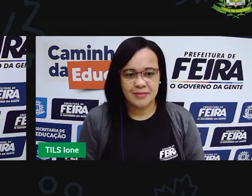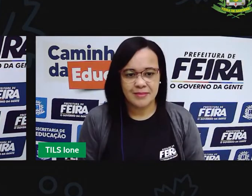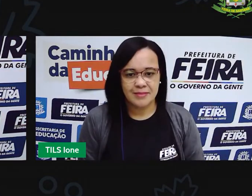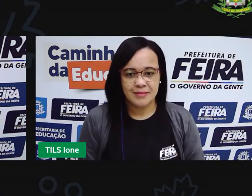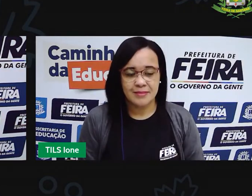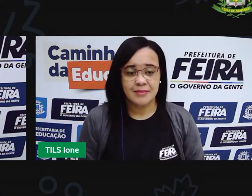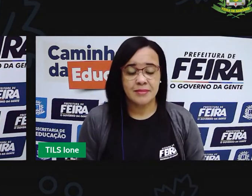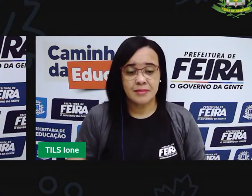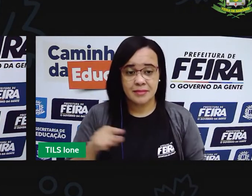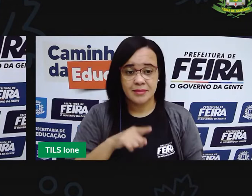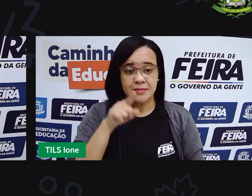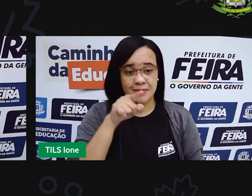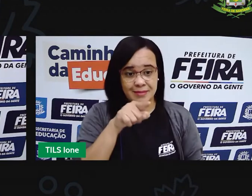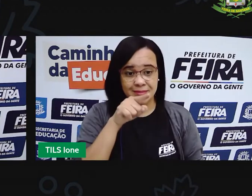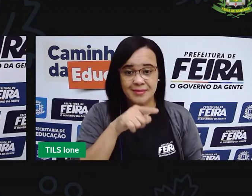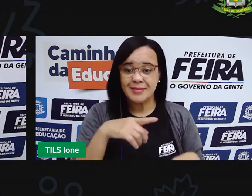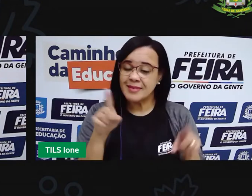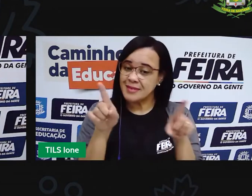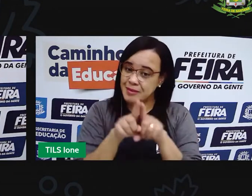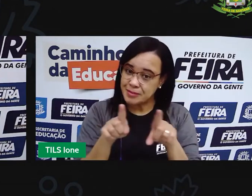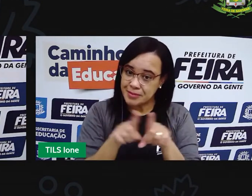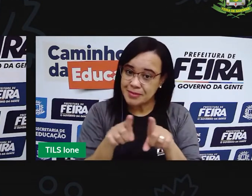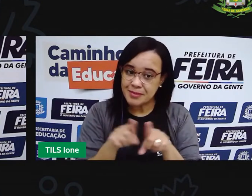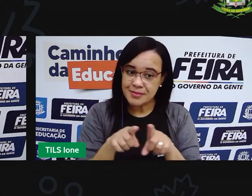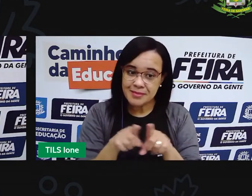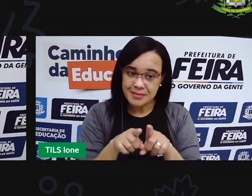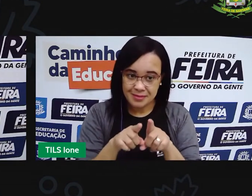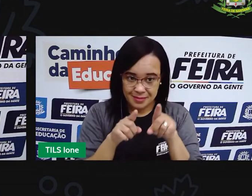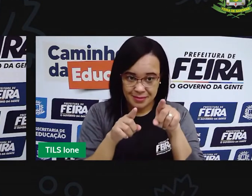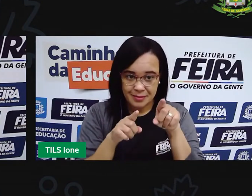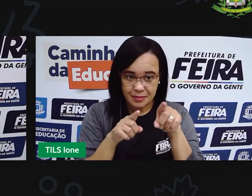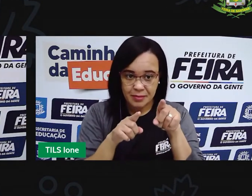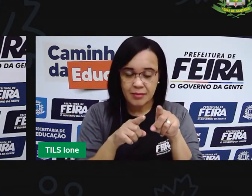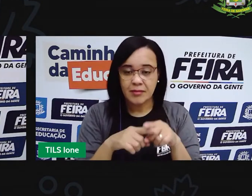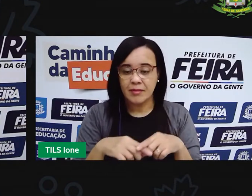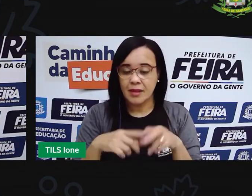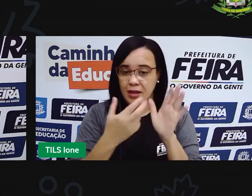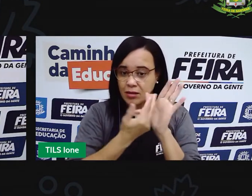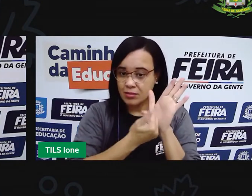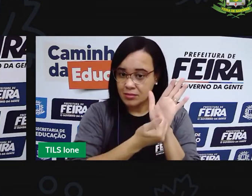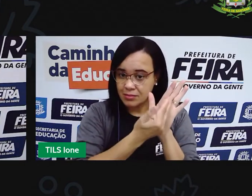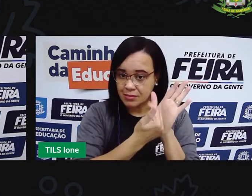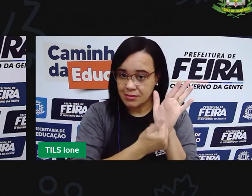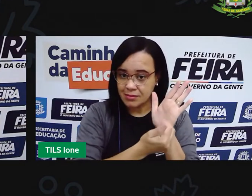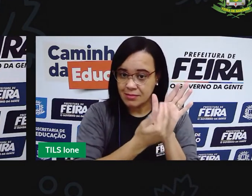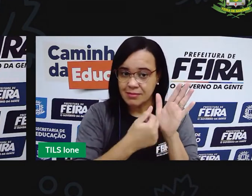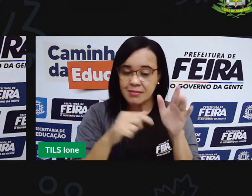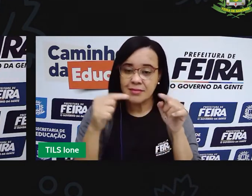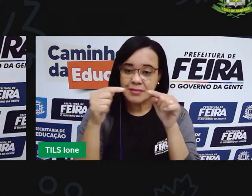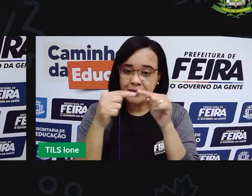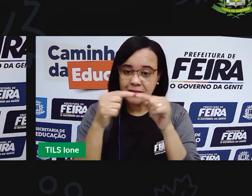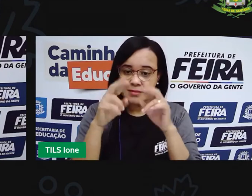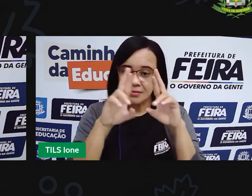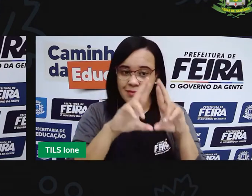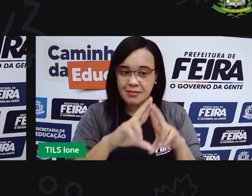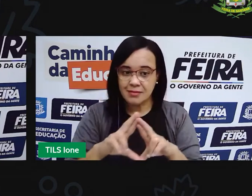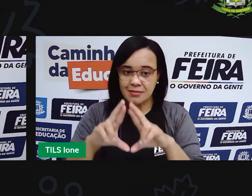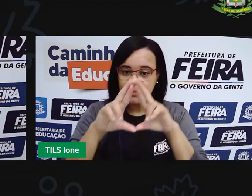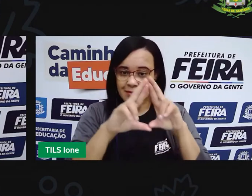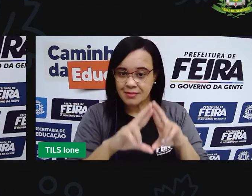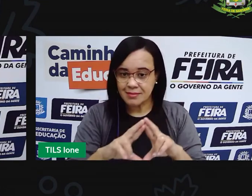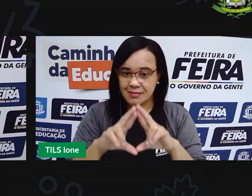Assim como esse, você pode encontrar aqui também nessa outra embalagem. Tá vendo?